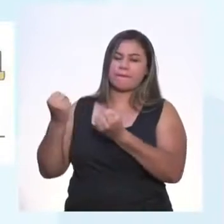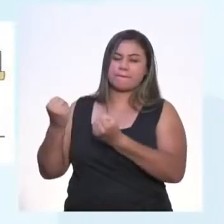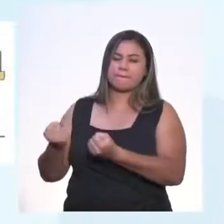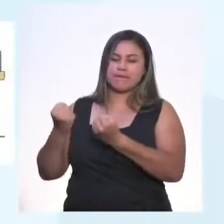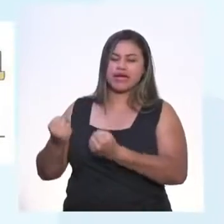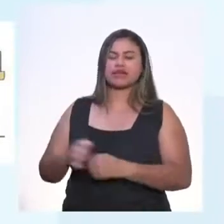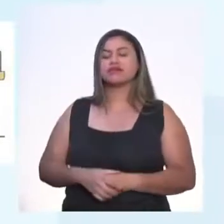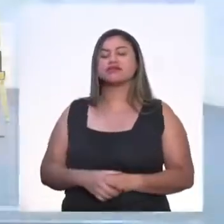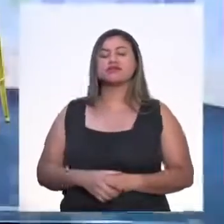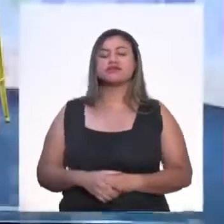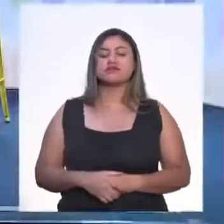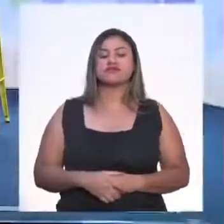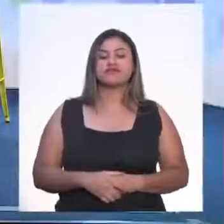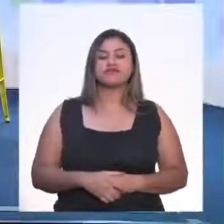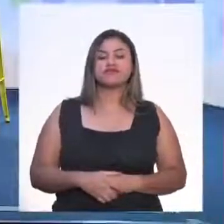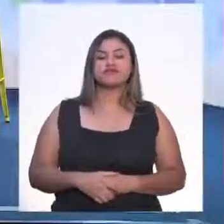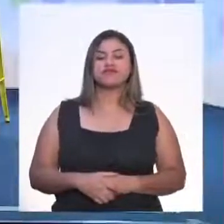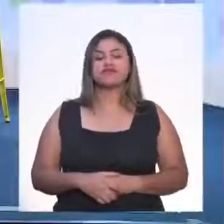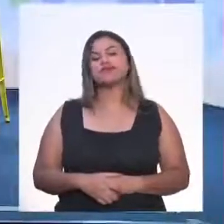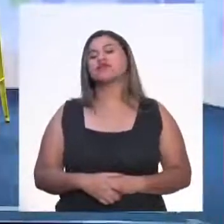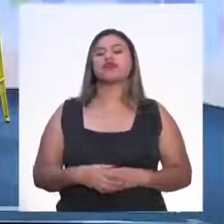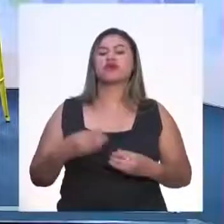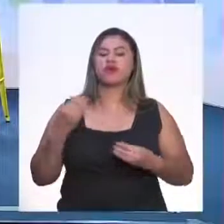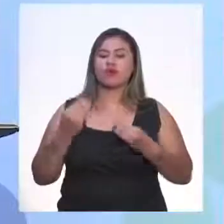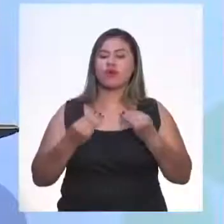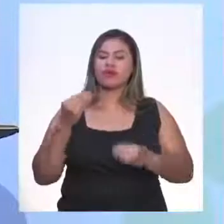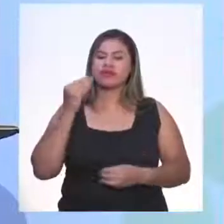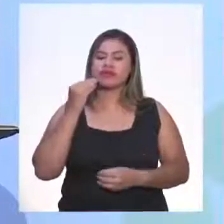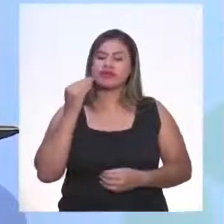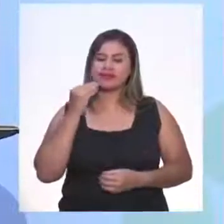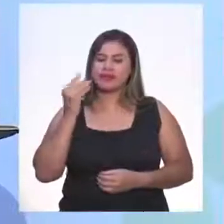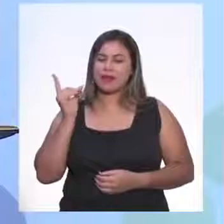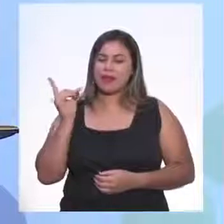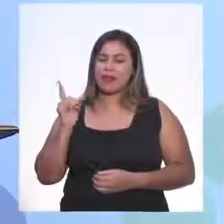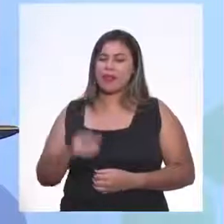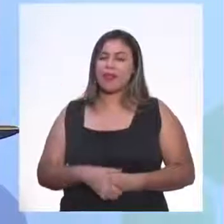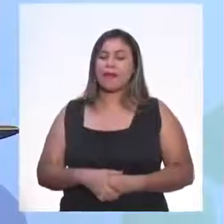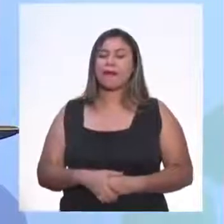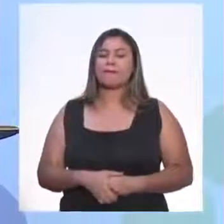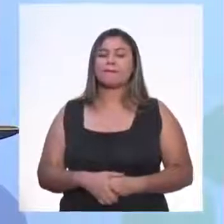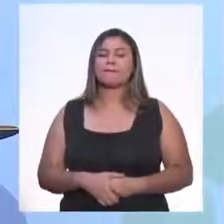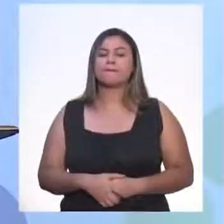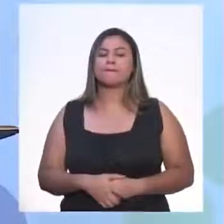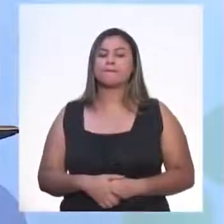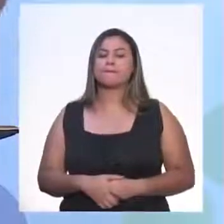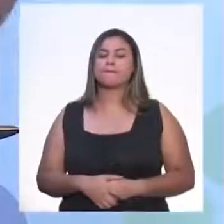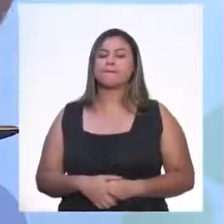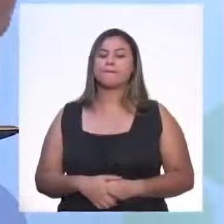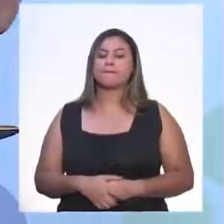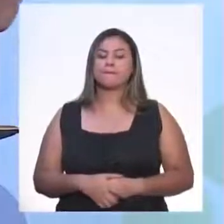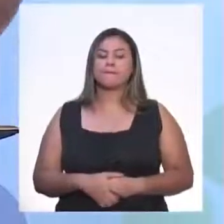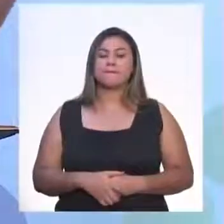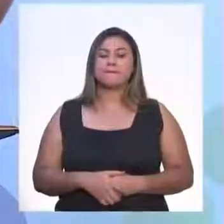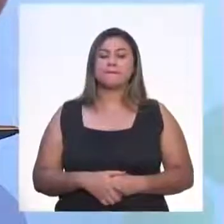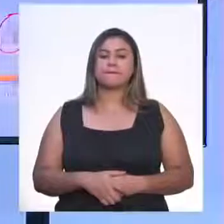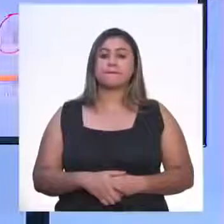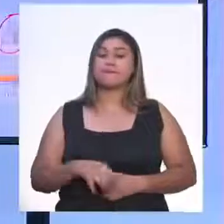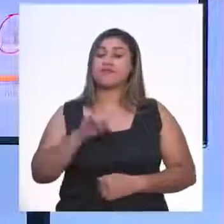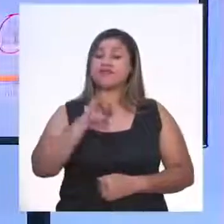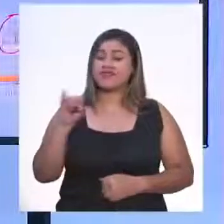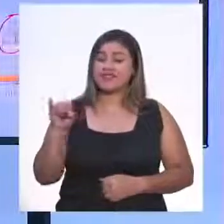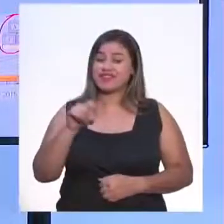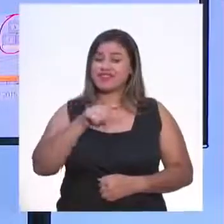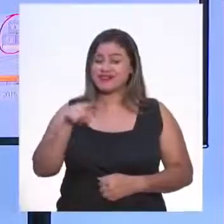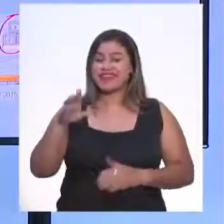tentar, vou até pedir para o diretor, vamos lá. Vamos tentar fazer aqui, ó. Só alertando antes, se você for fazer